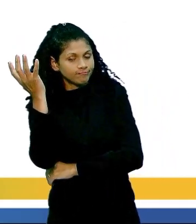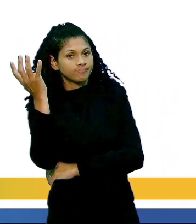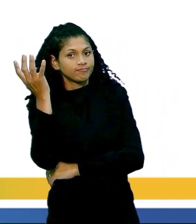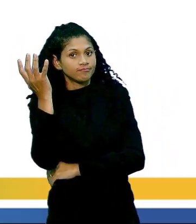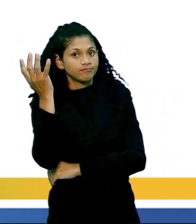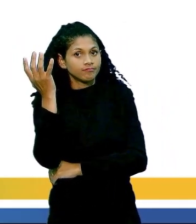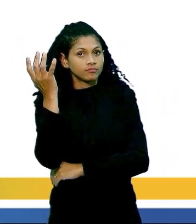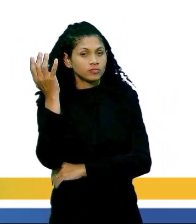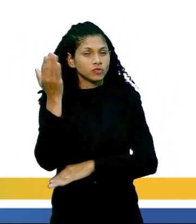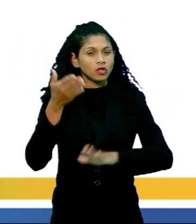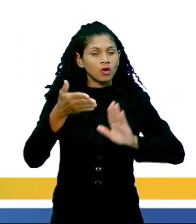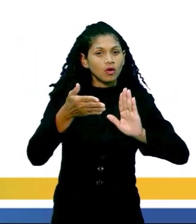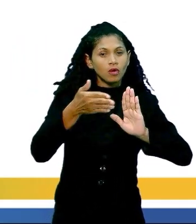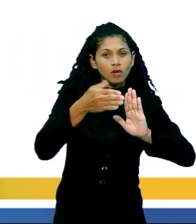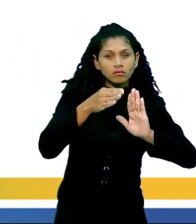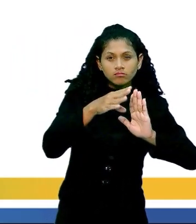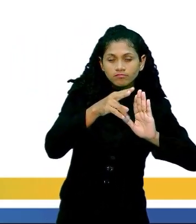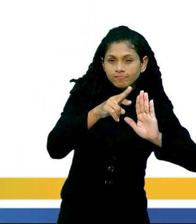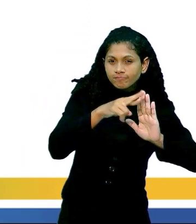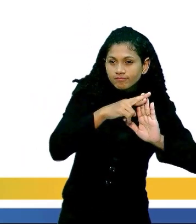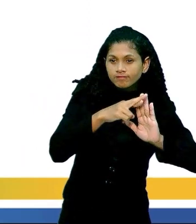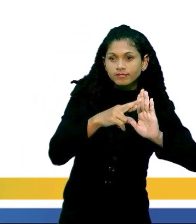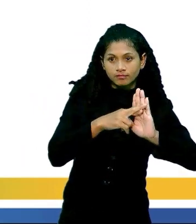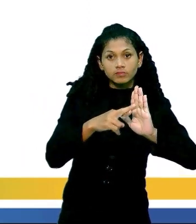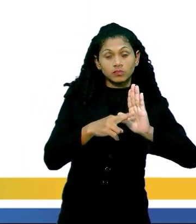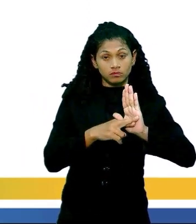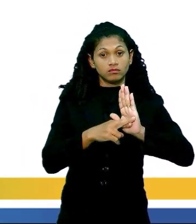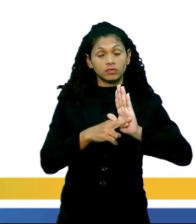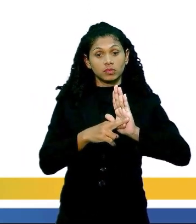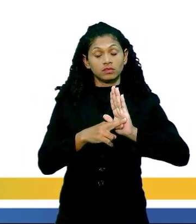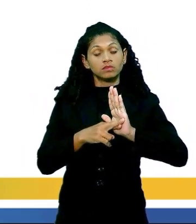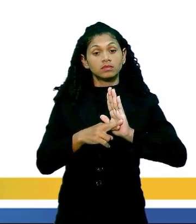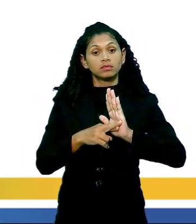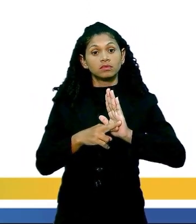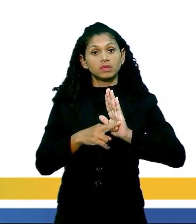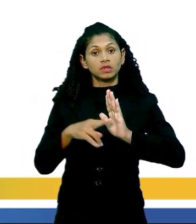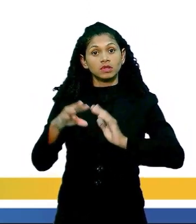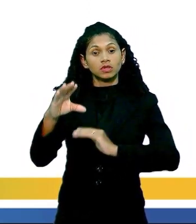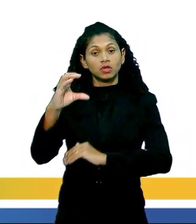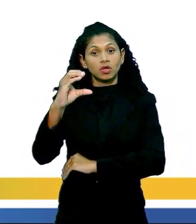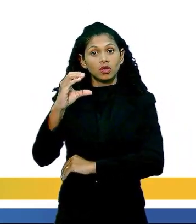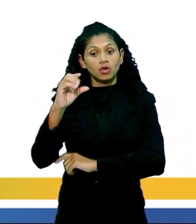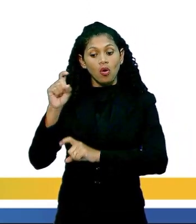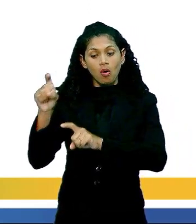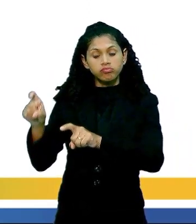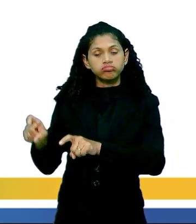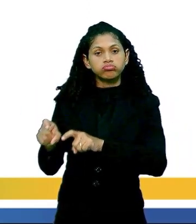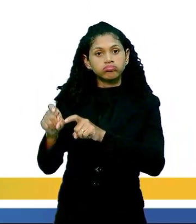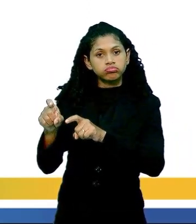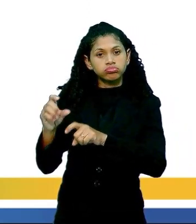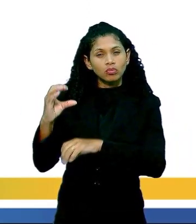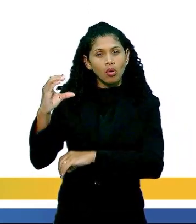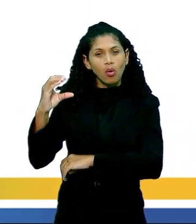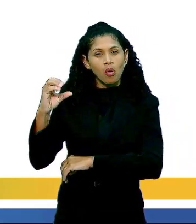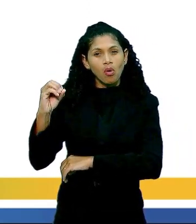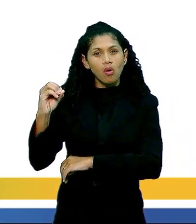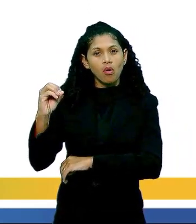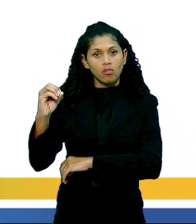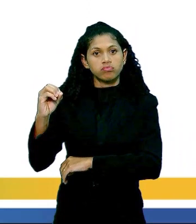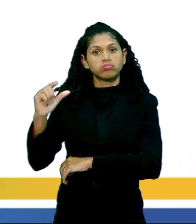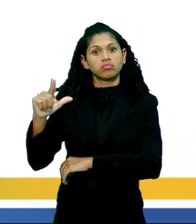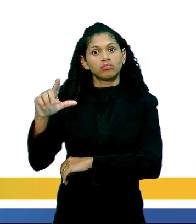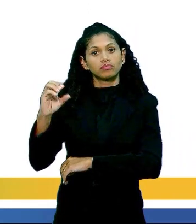acontecimentos e padrões de colonização. Lembrem comigo que nem sempre o nosso